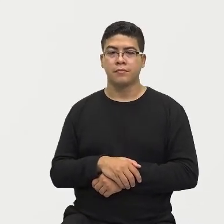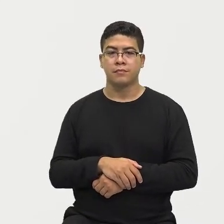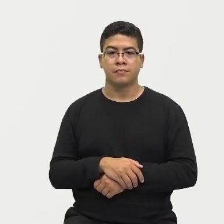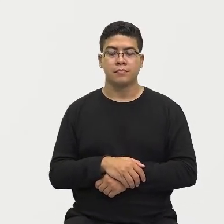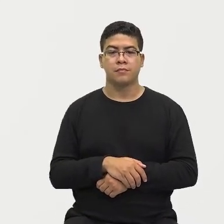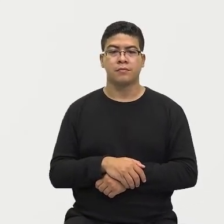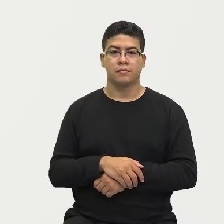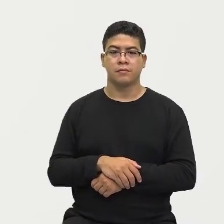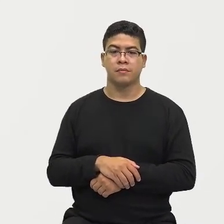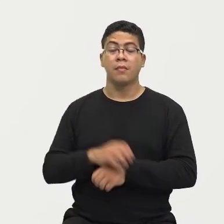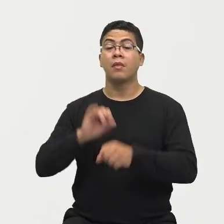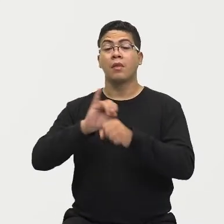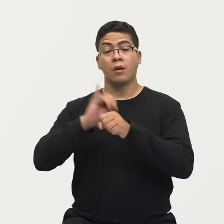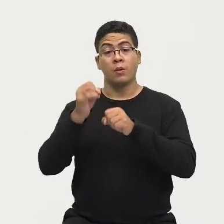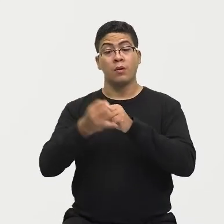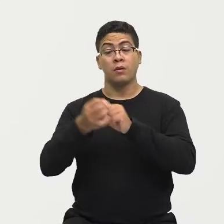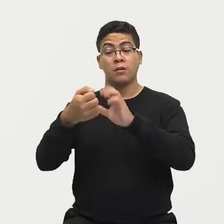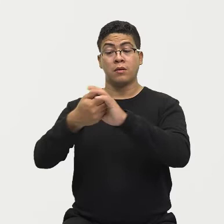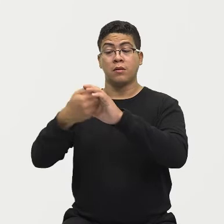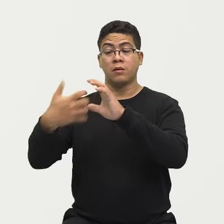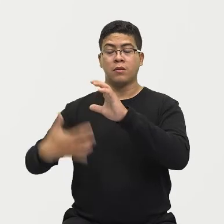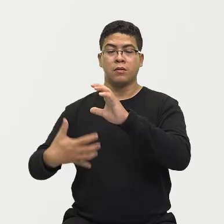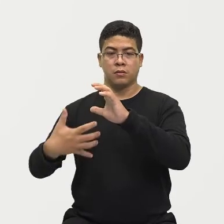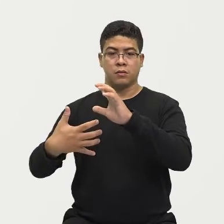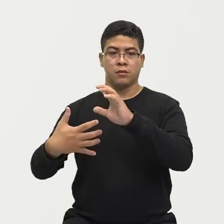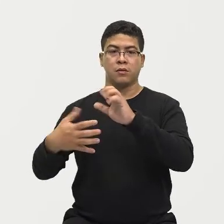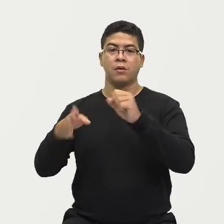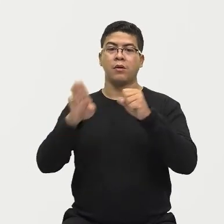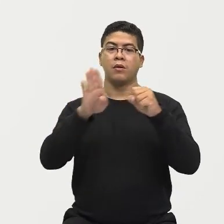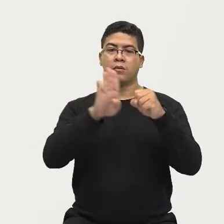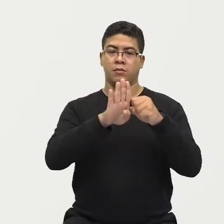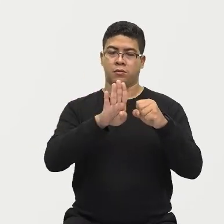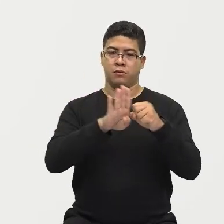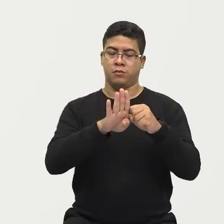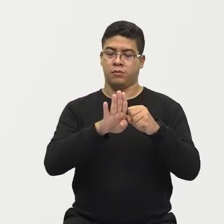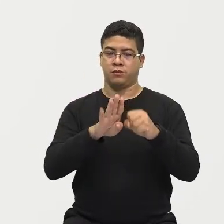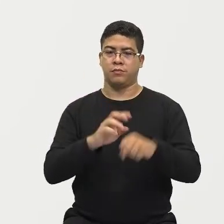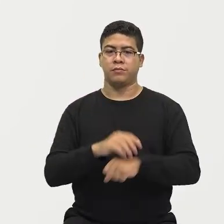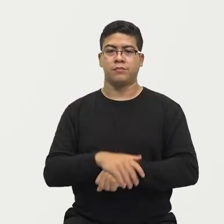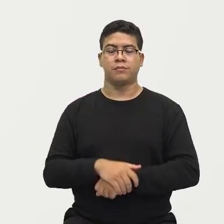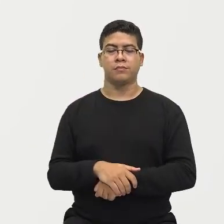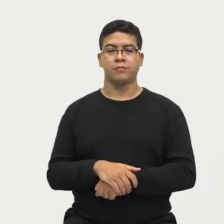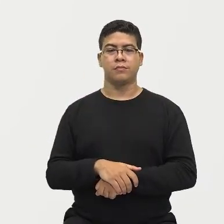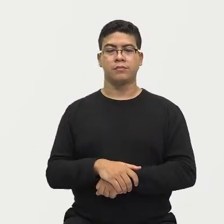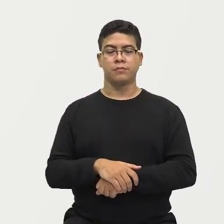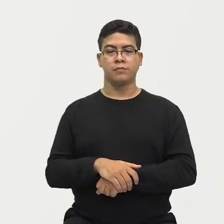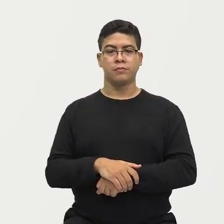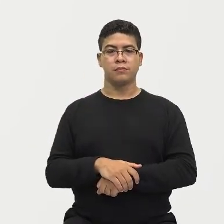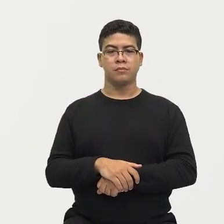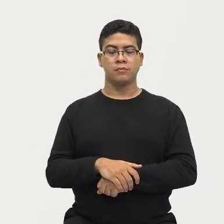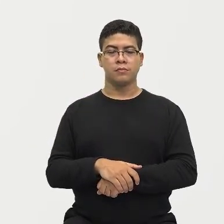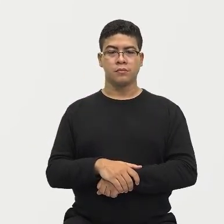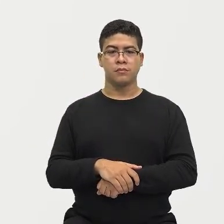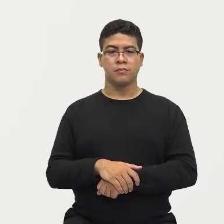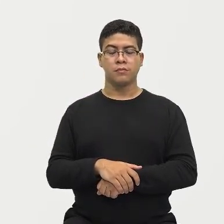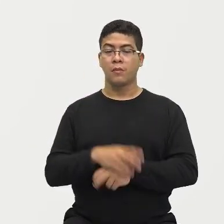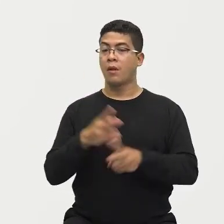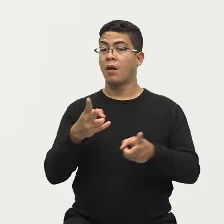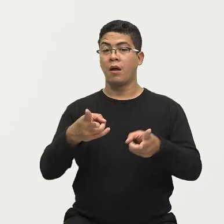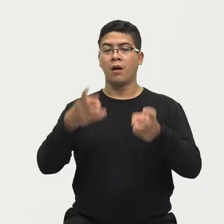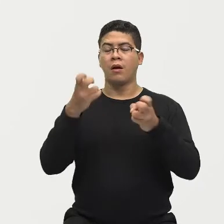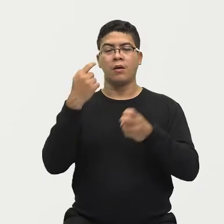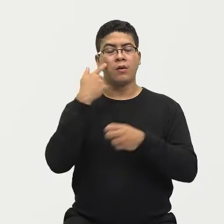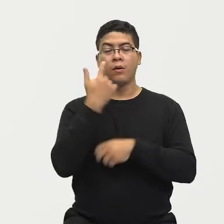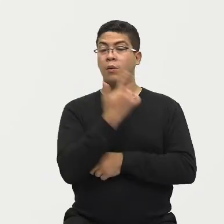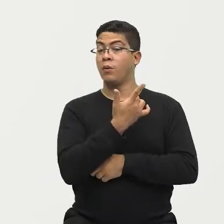Caracterizador. Ele caracteriza o substantivo. Bacana. Agora vamos ver a palavra forte em outro